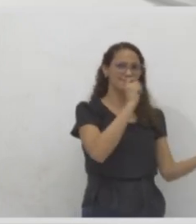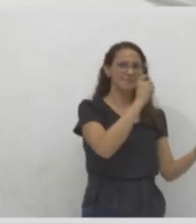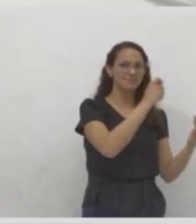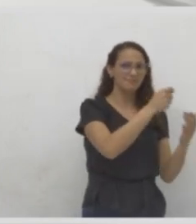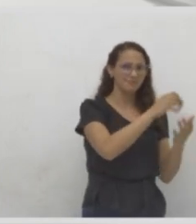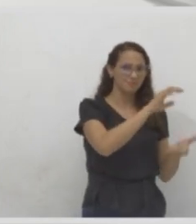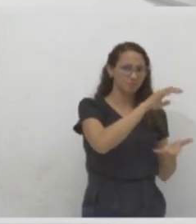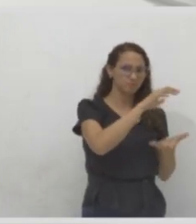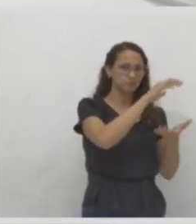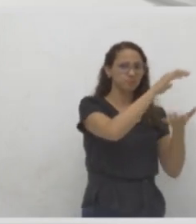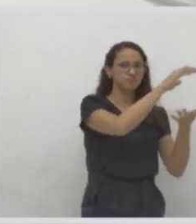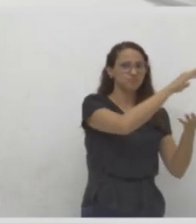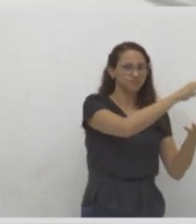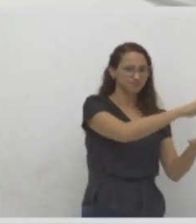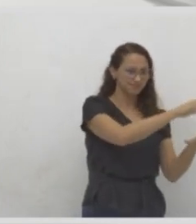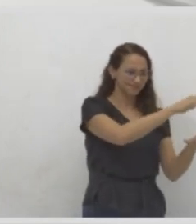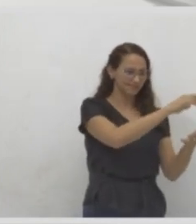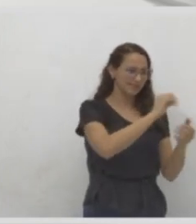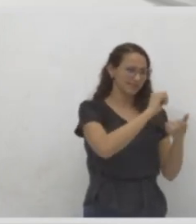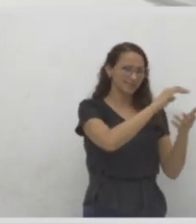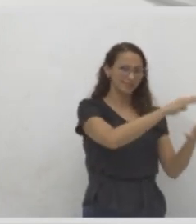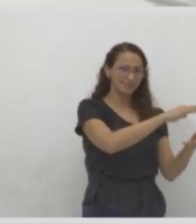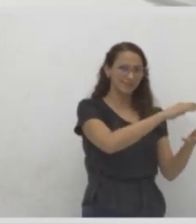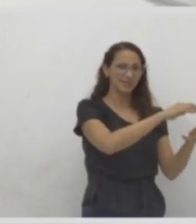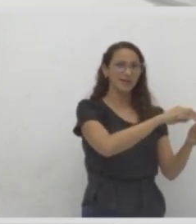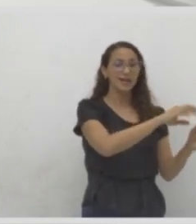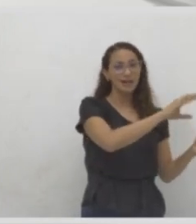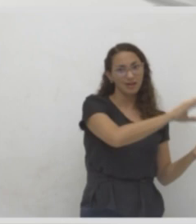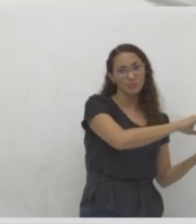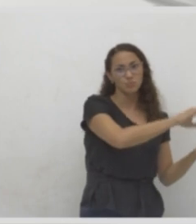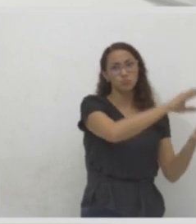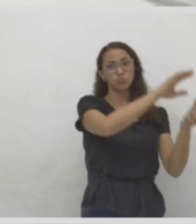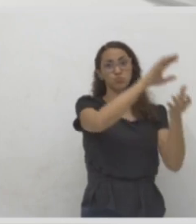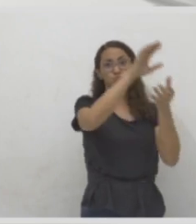de borrachas para as casas aviadoras e de lá as